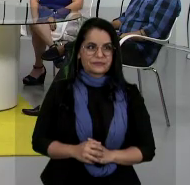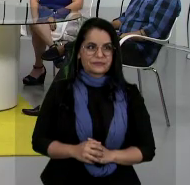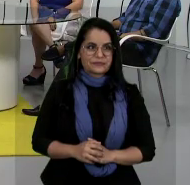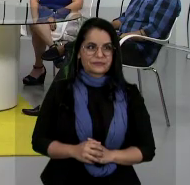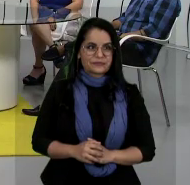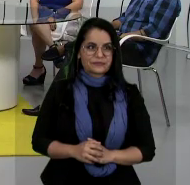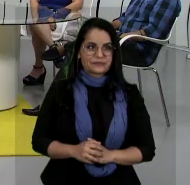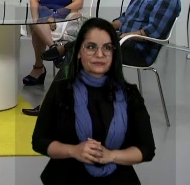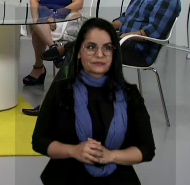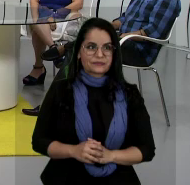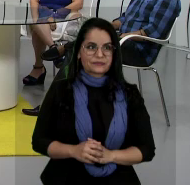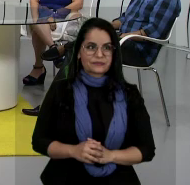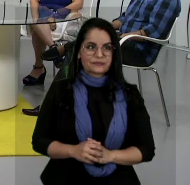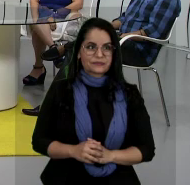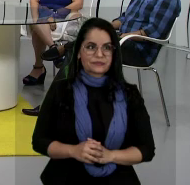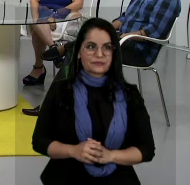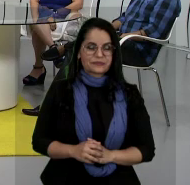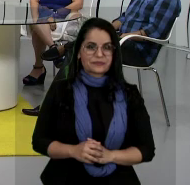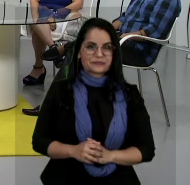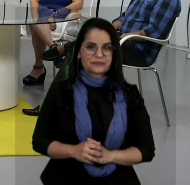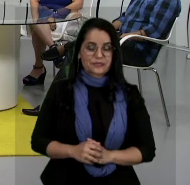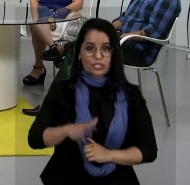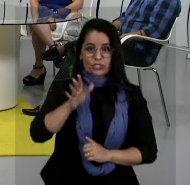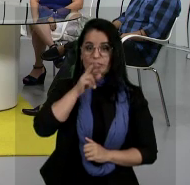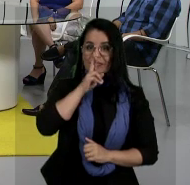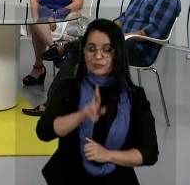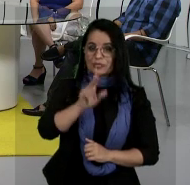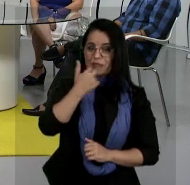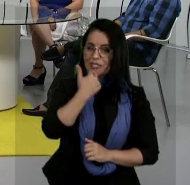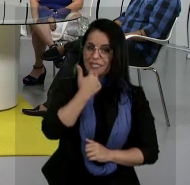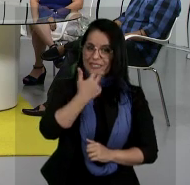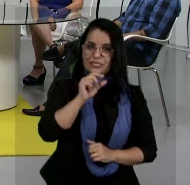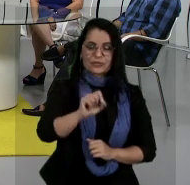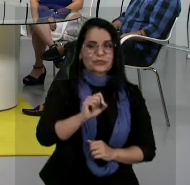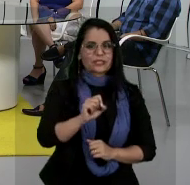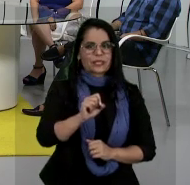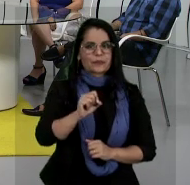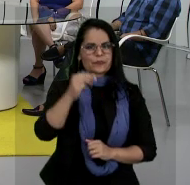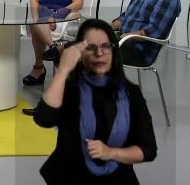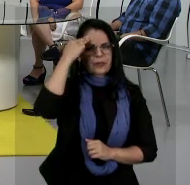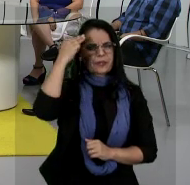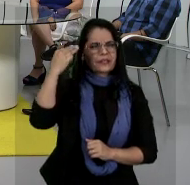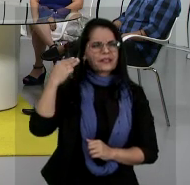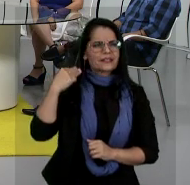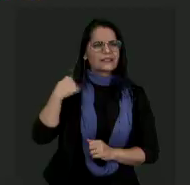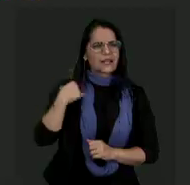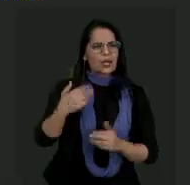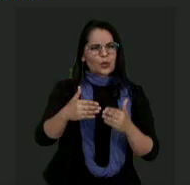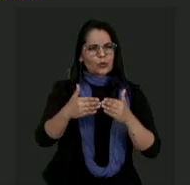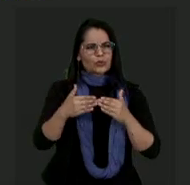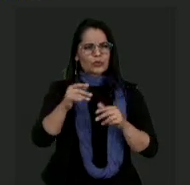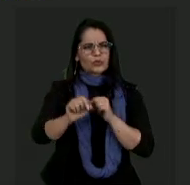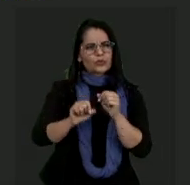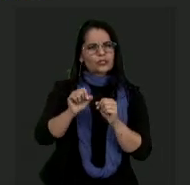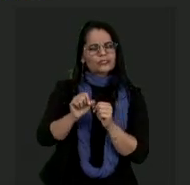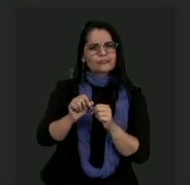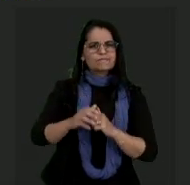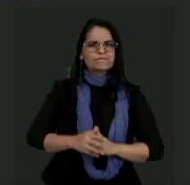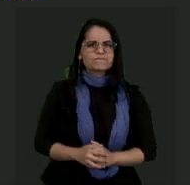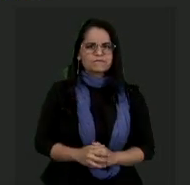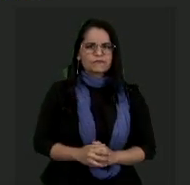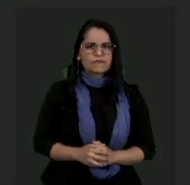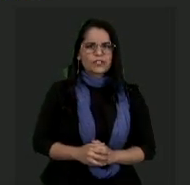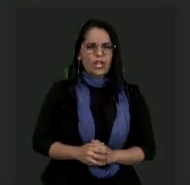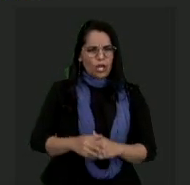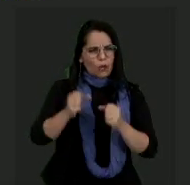essa eu já perguntei, né? Se você falou que é uma língua. E, Mariana, por favor,